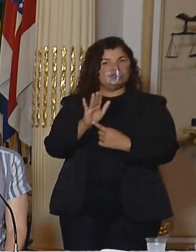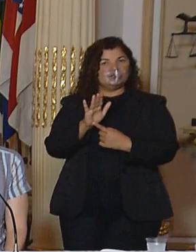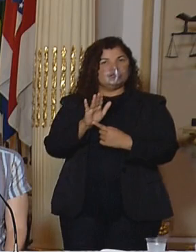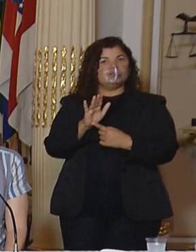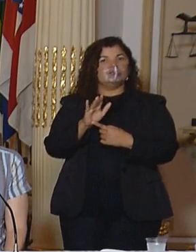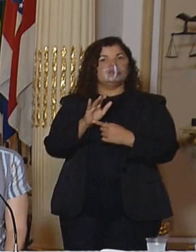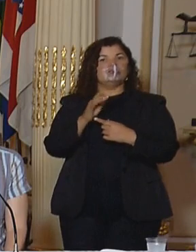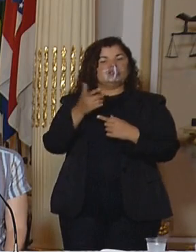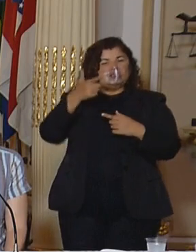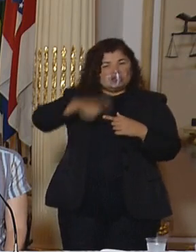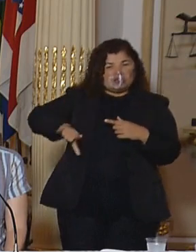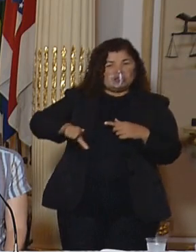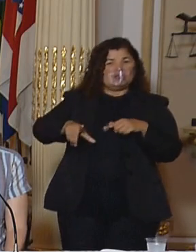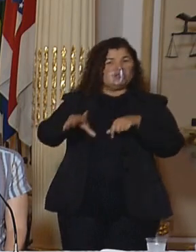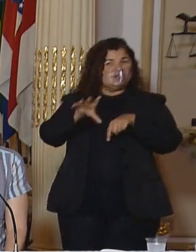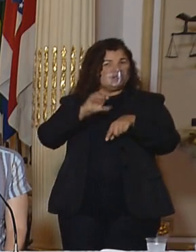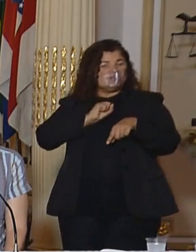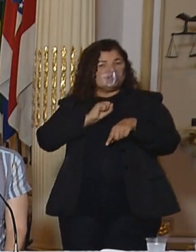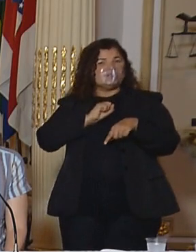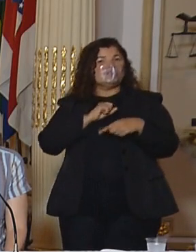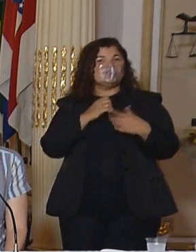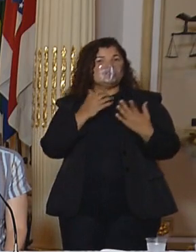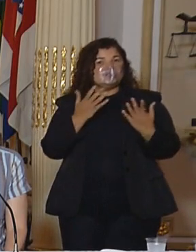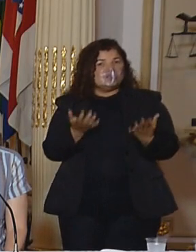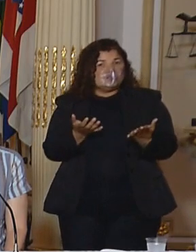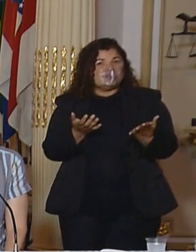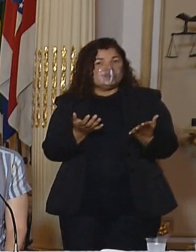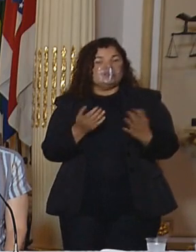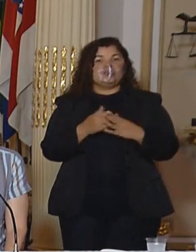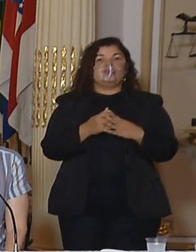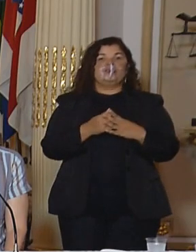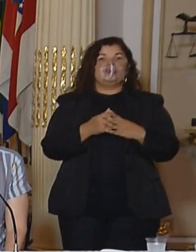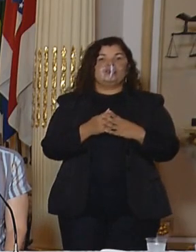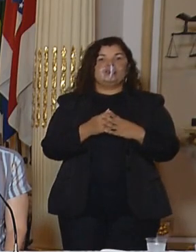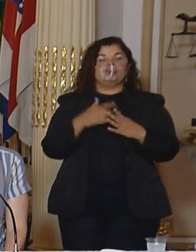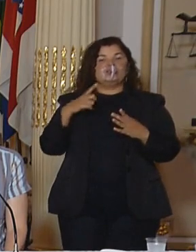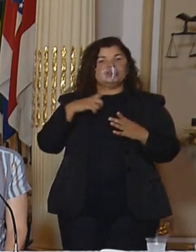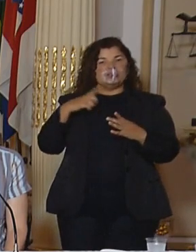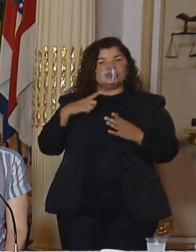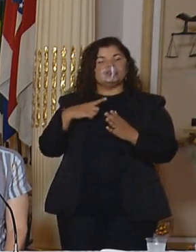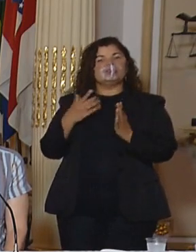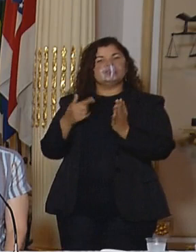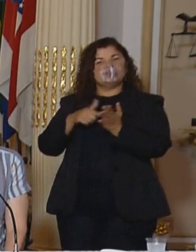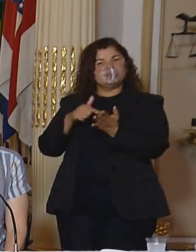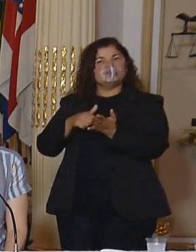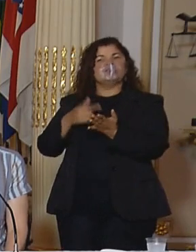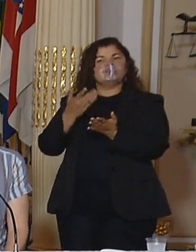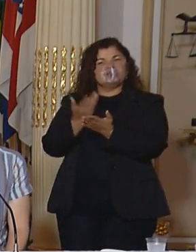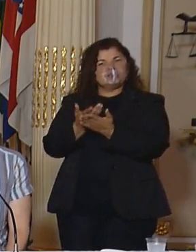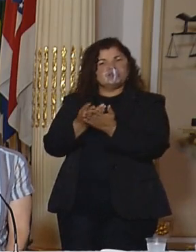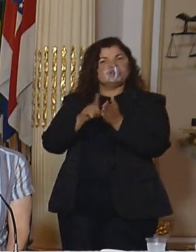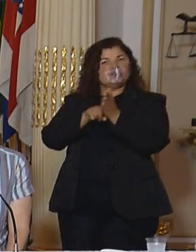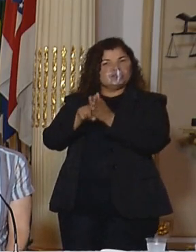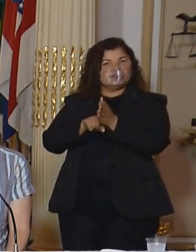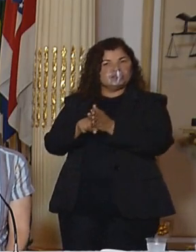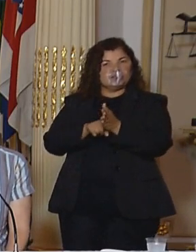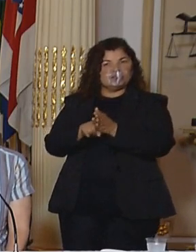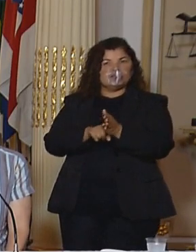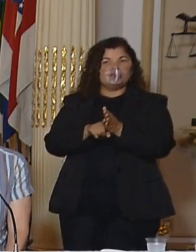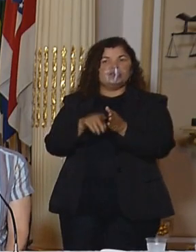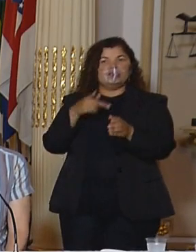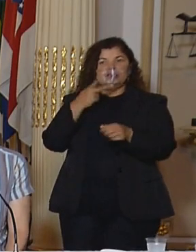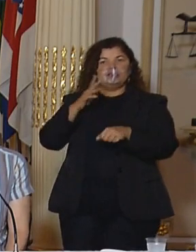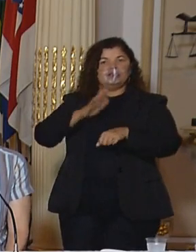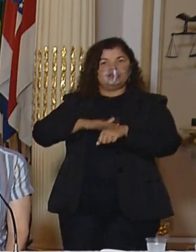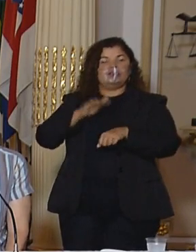adoeça novamente num curto espaço de tempo. Os casos da literatura que referem-se a isso dizem mais respeito à situação